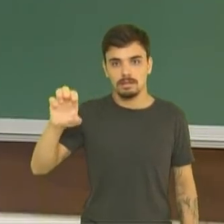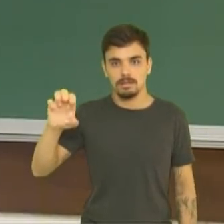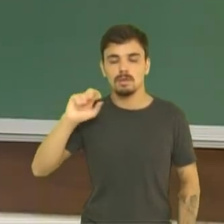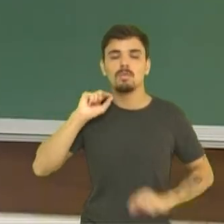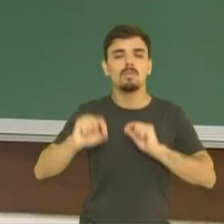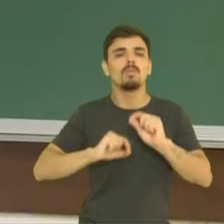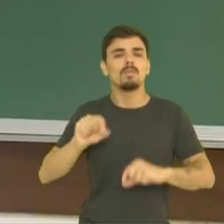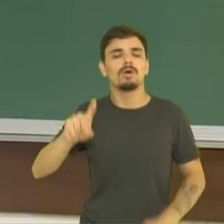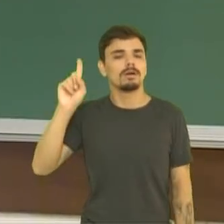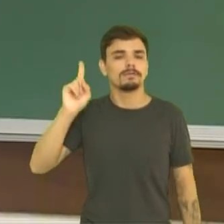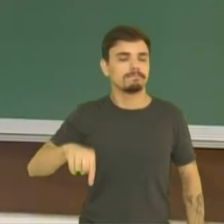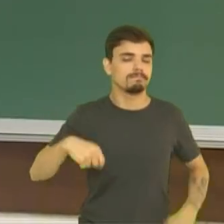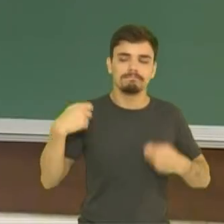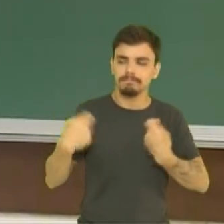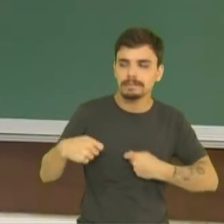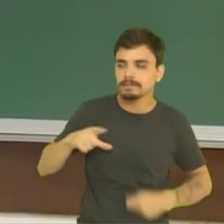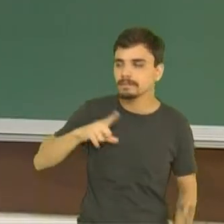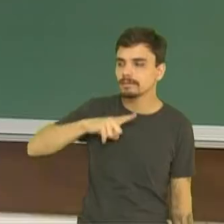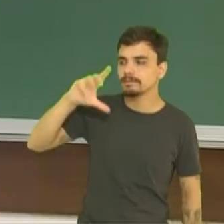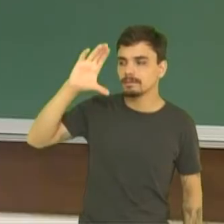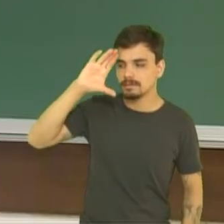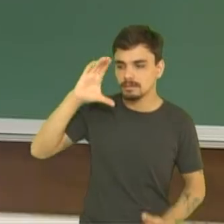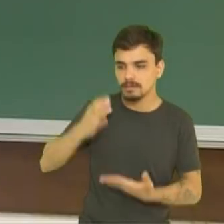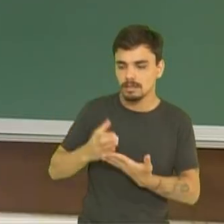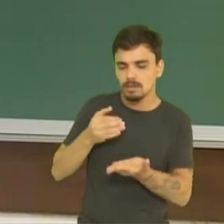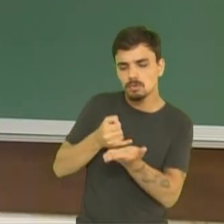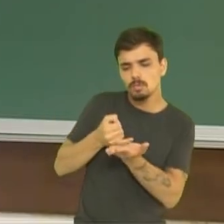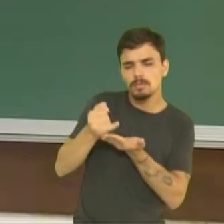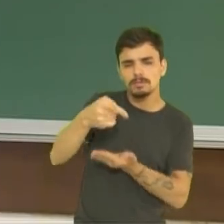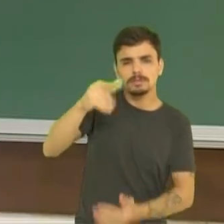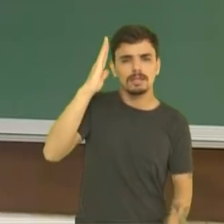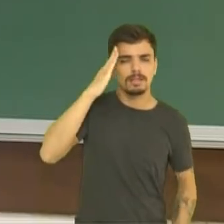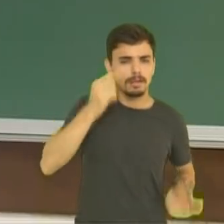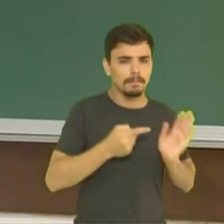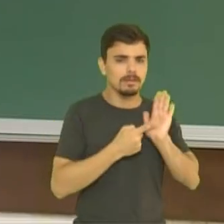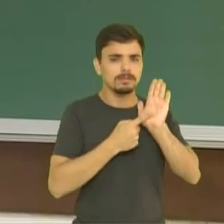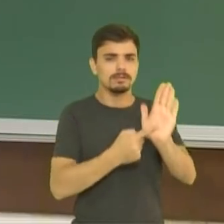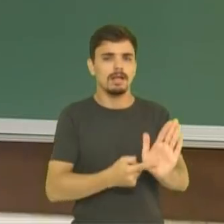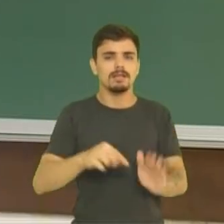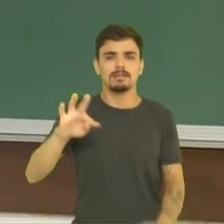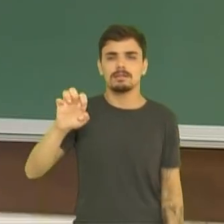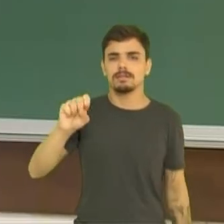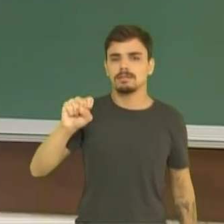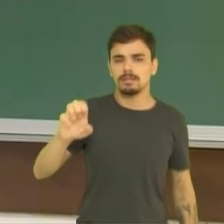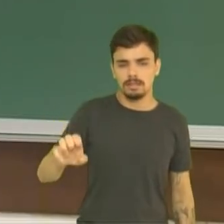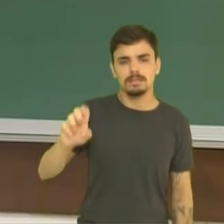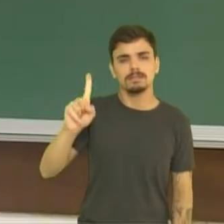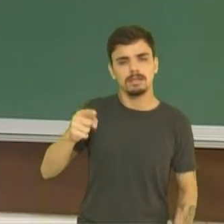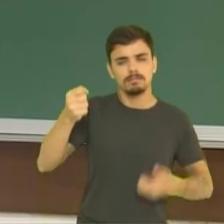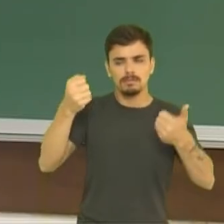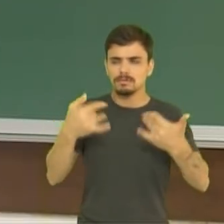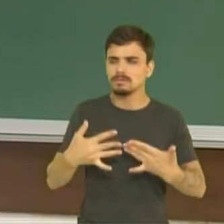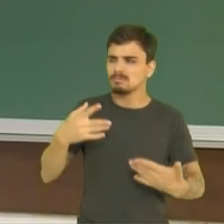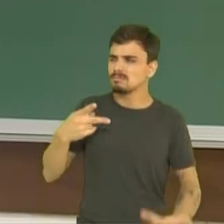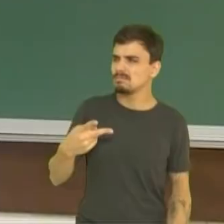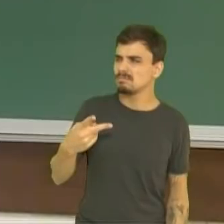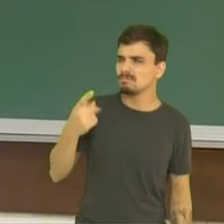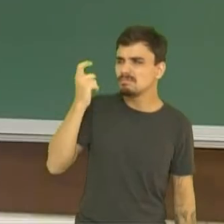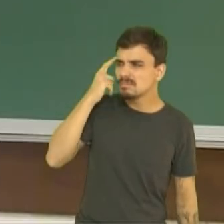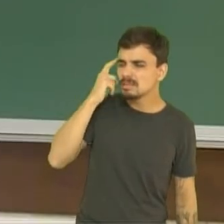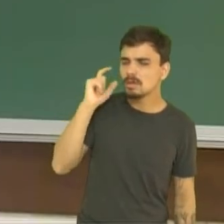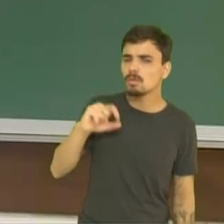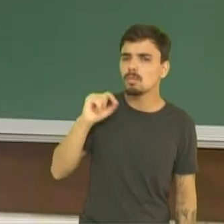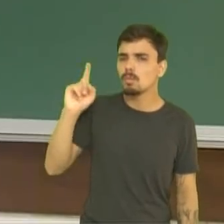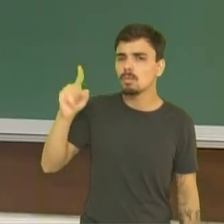a tese? Tem que ter uma tese. Lá na introdução você já vai apresentar a tese. O professor falou isso para você, você ficou pensando, o que